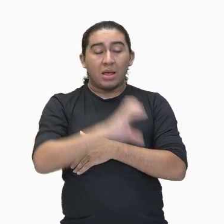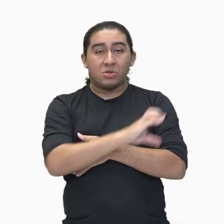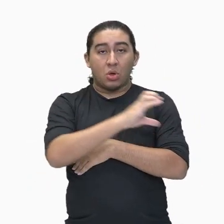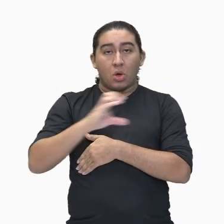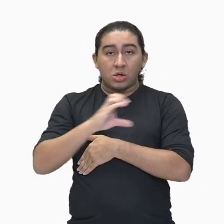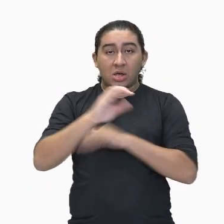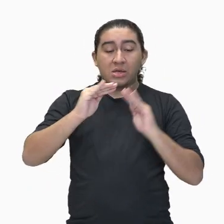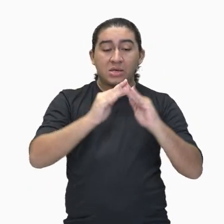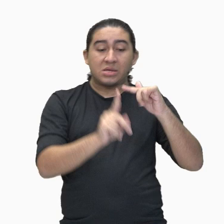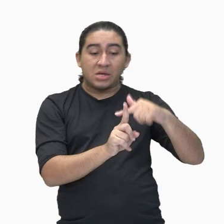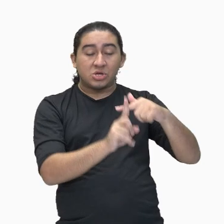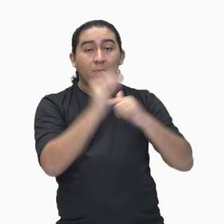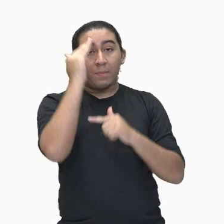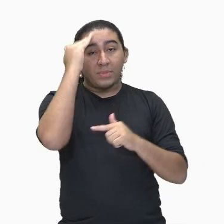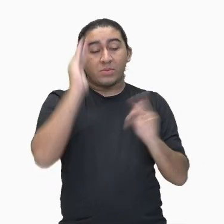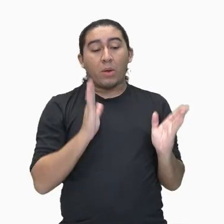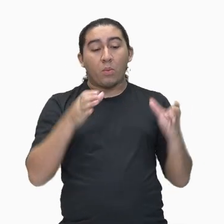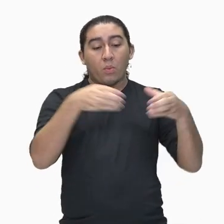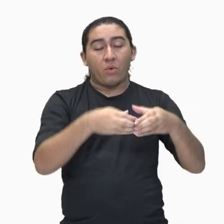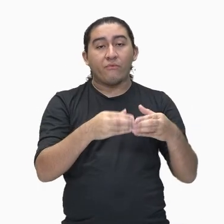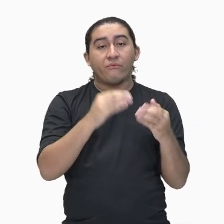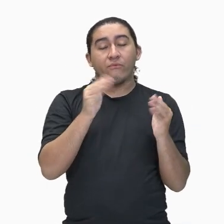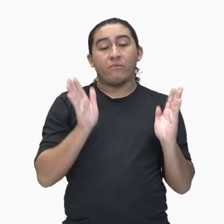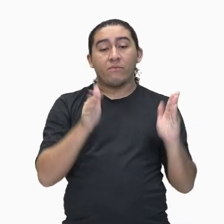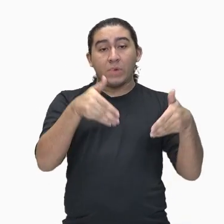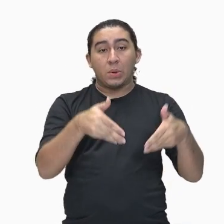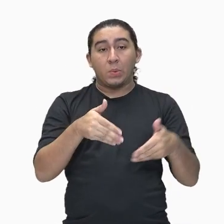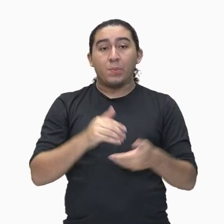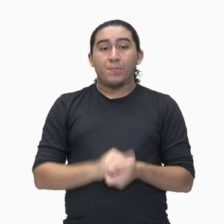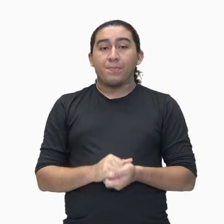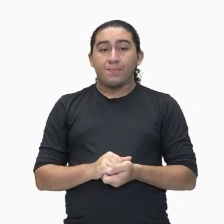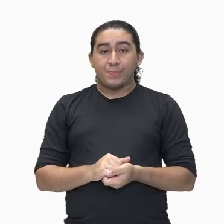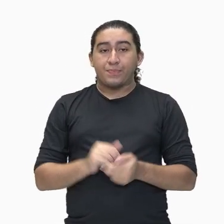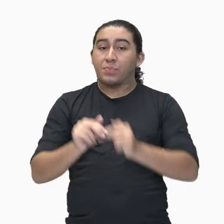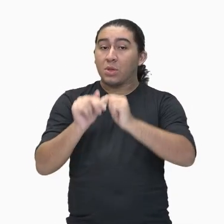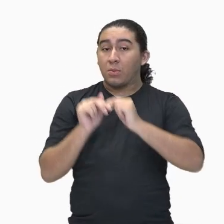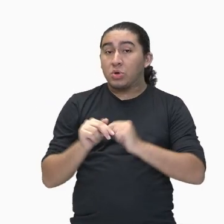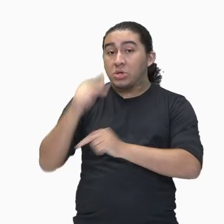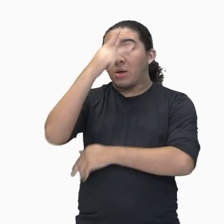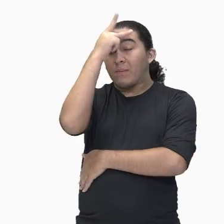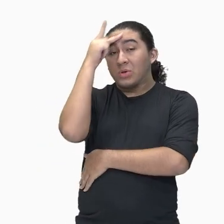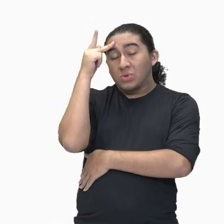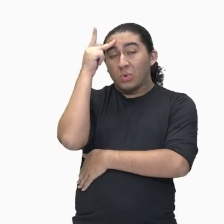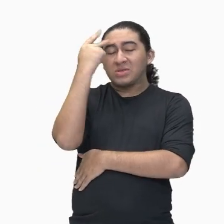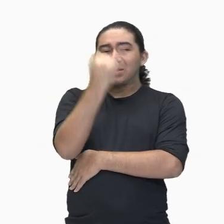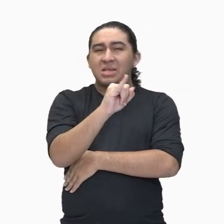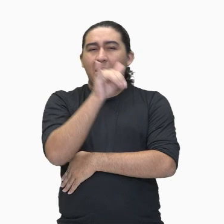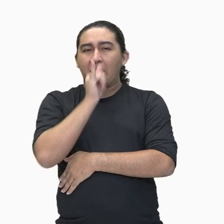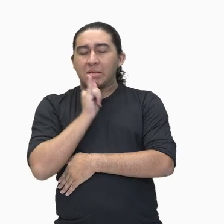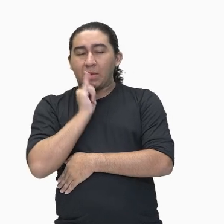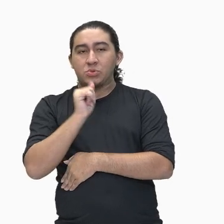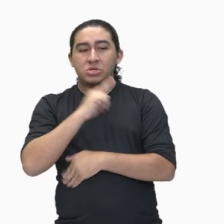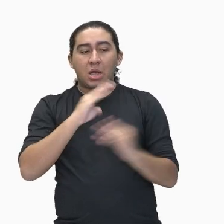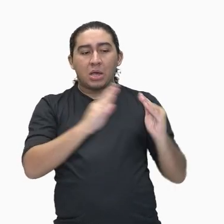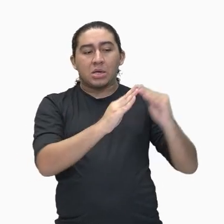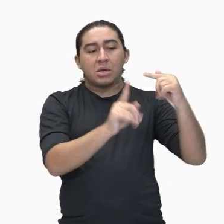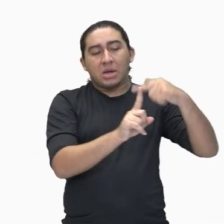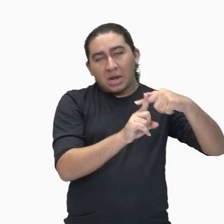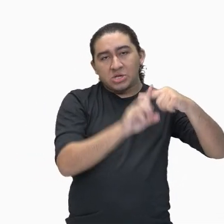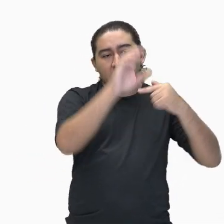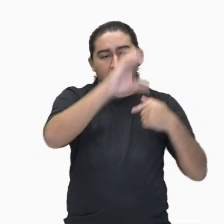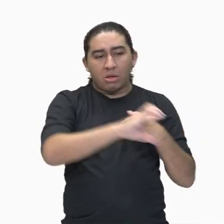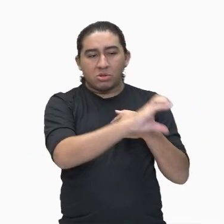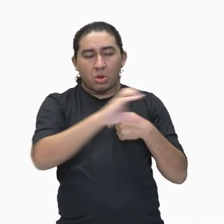no centro de tudo isso, né? Assim, as pessoas que estivessem contra ou questionassem